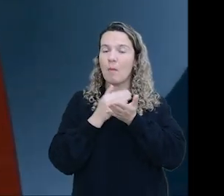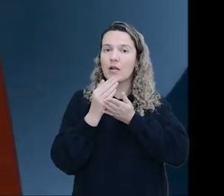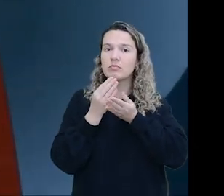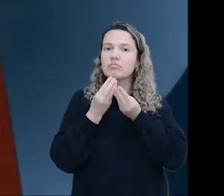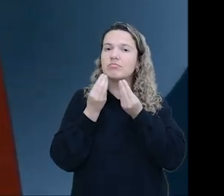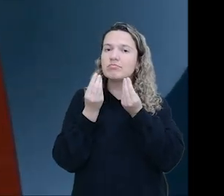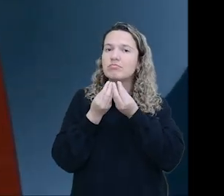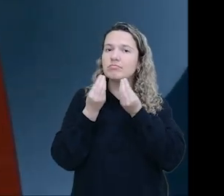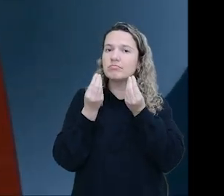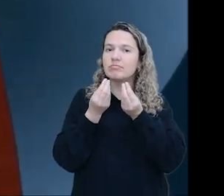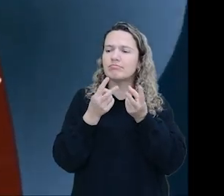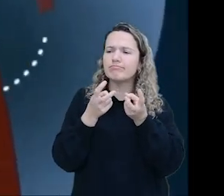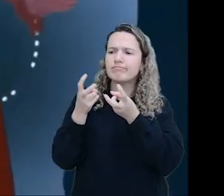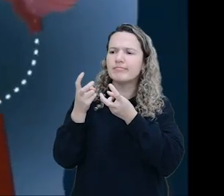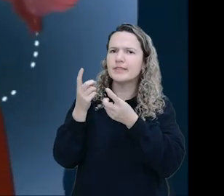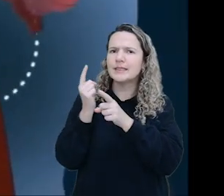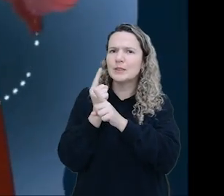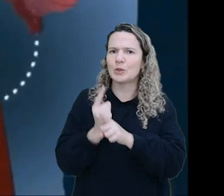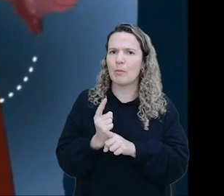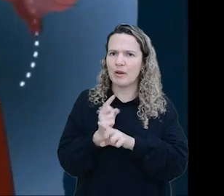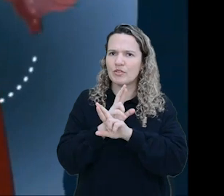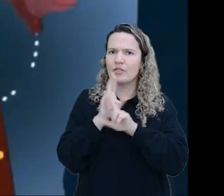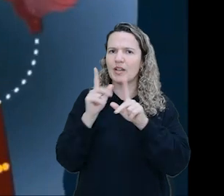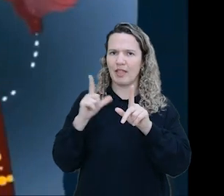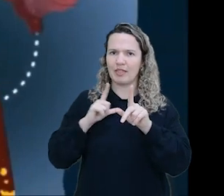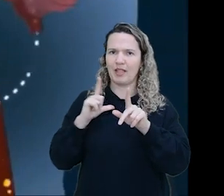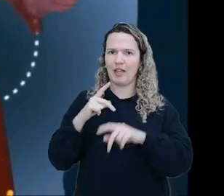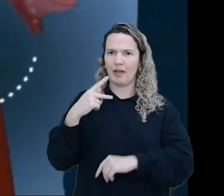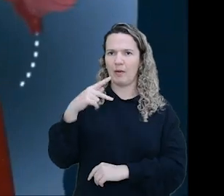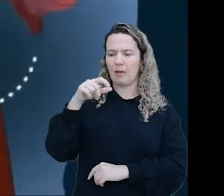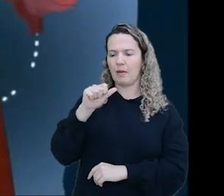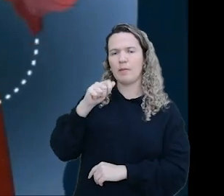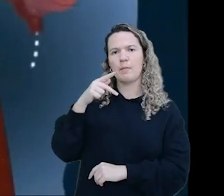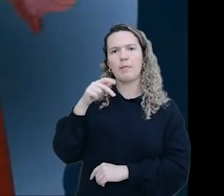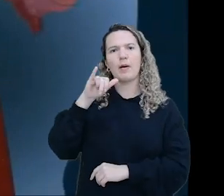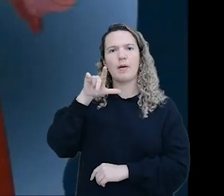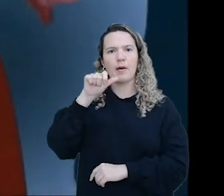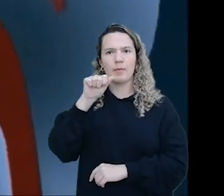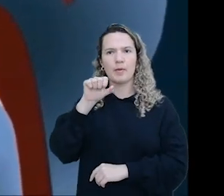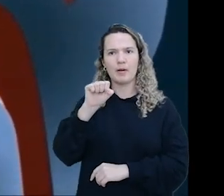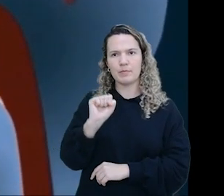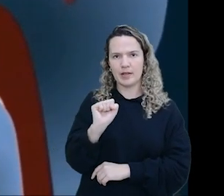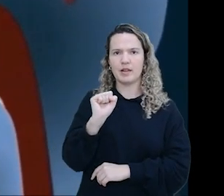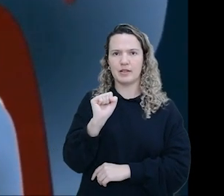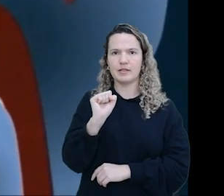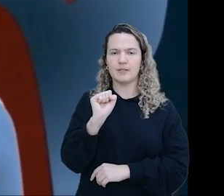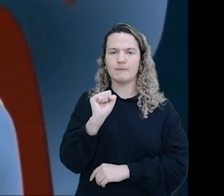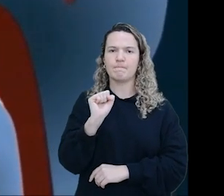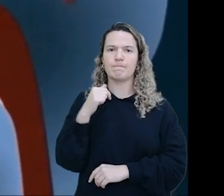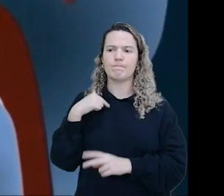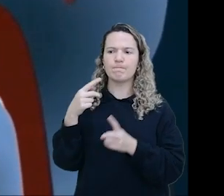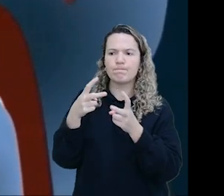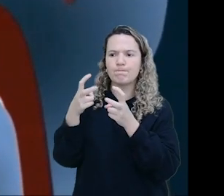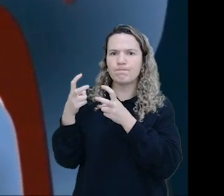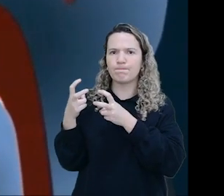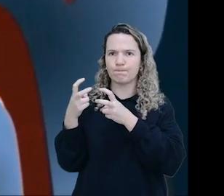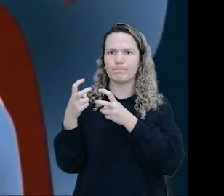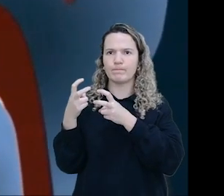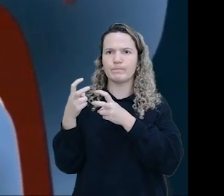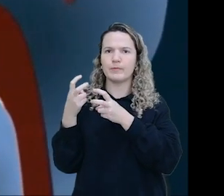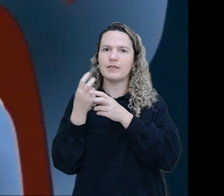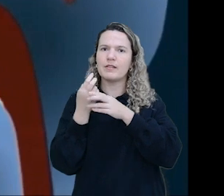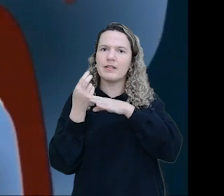a percepção dos sabores. Ela é coberta por papilas gustativas que coletam essa